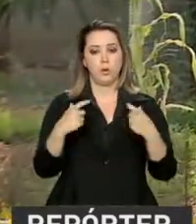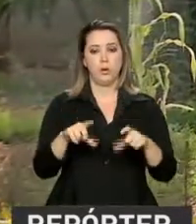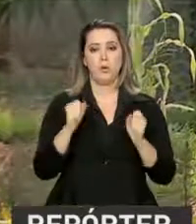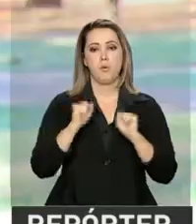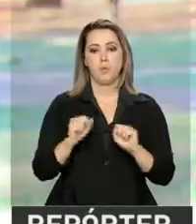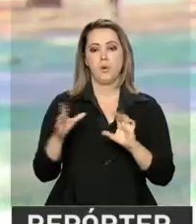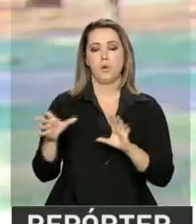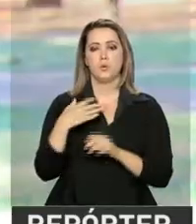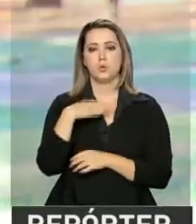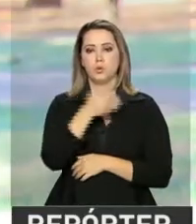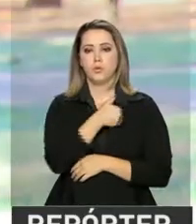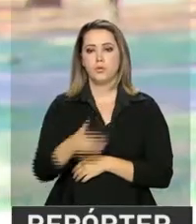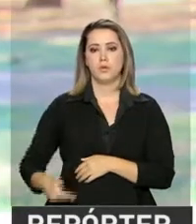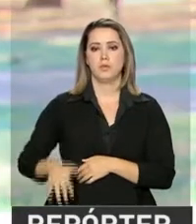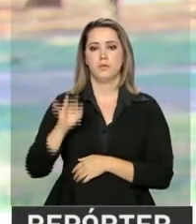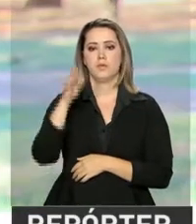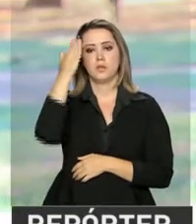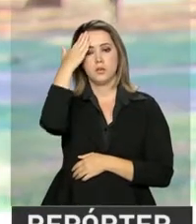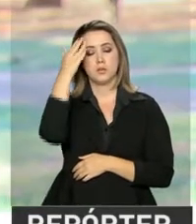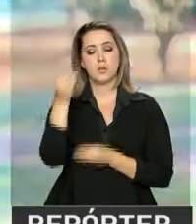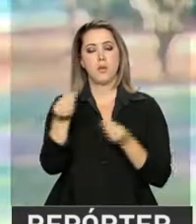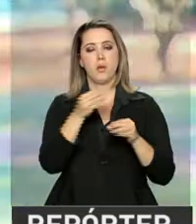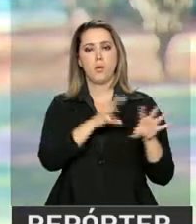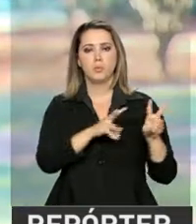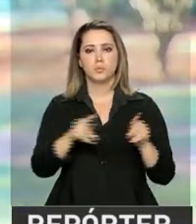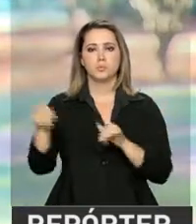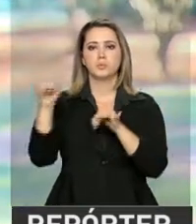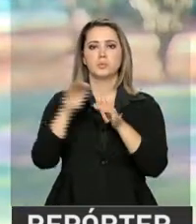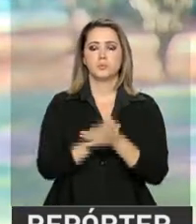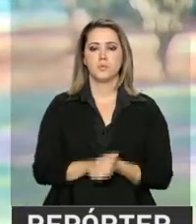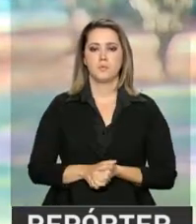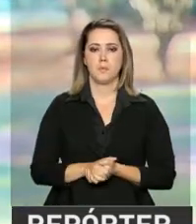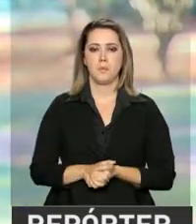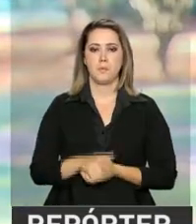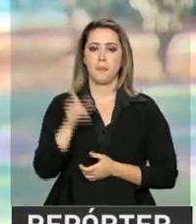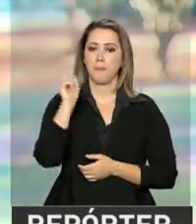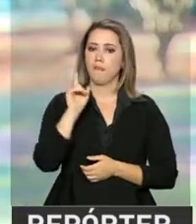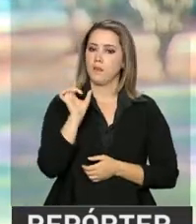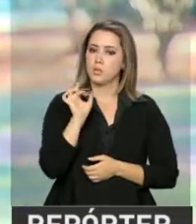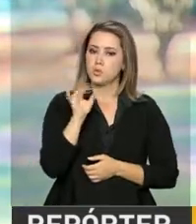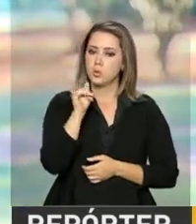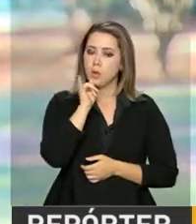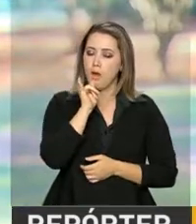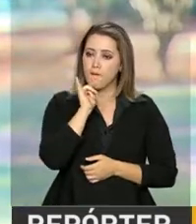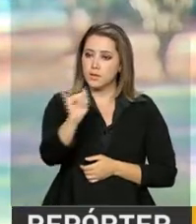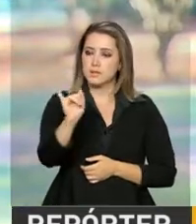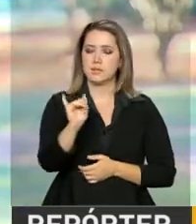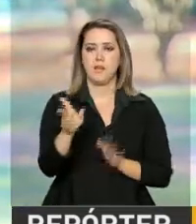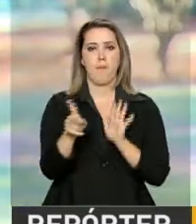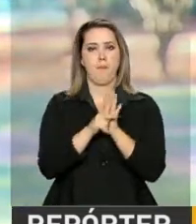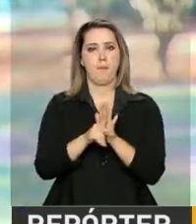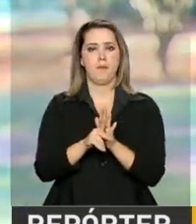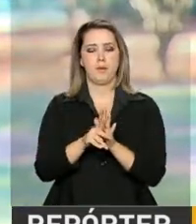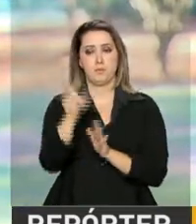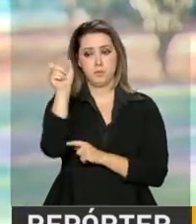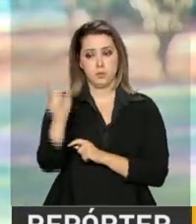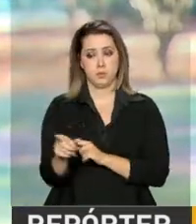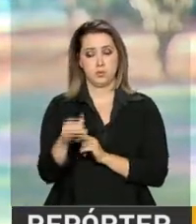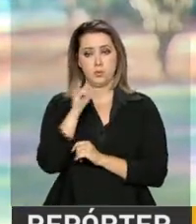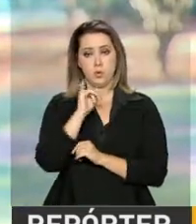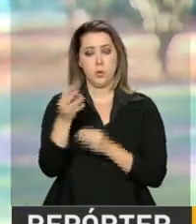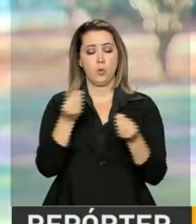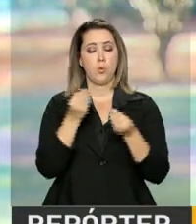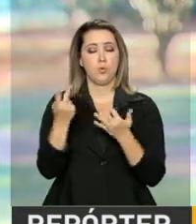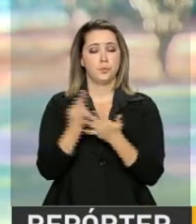conhecer e gerir situações do solo é de natureza declaratória é uma declaração do proprietário em relação de